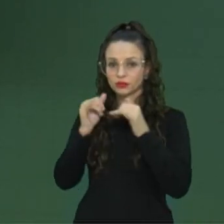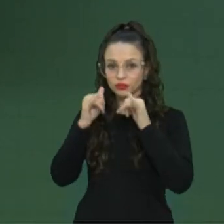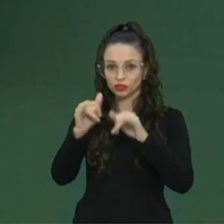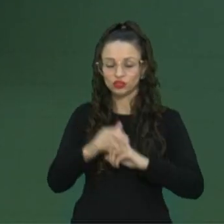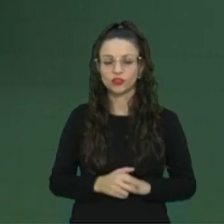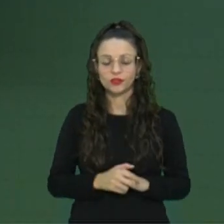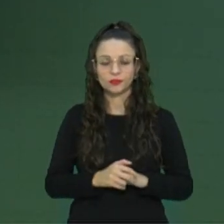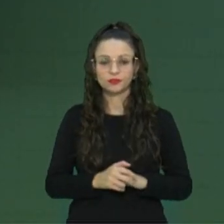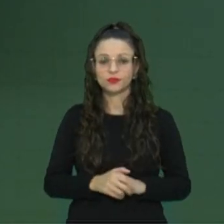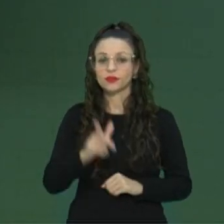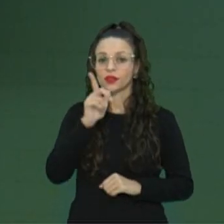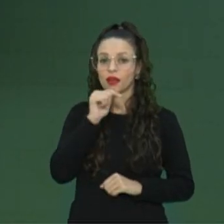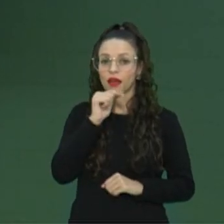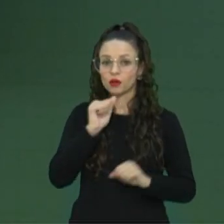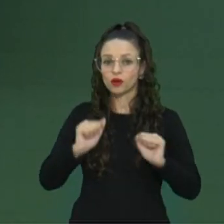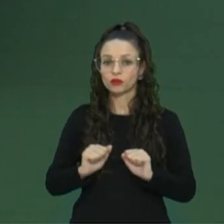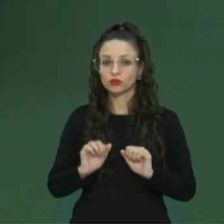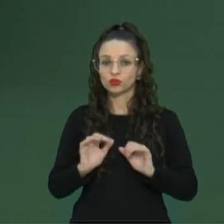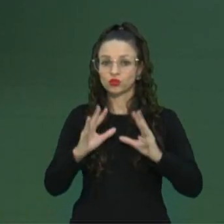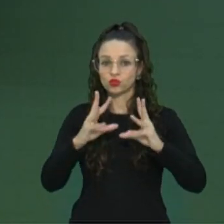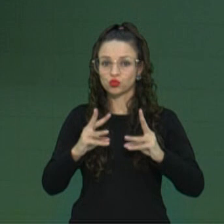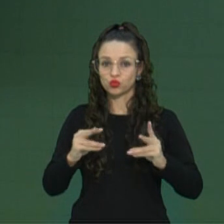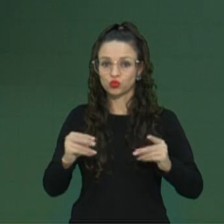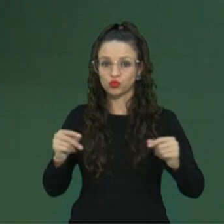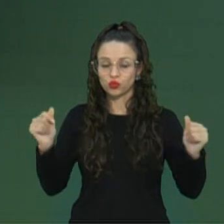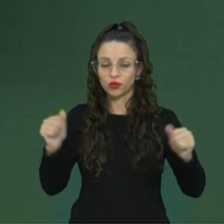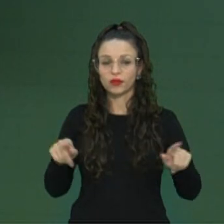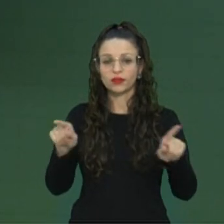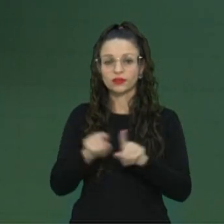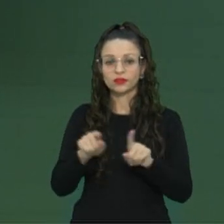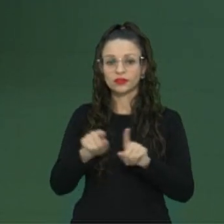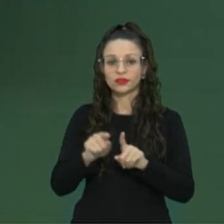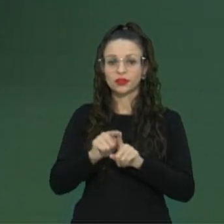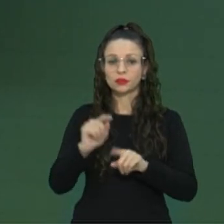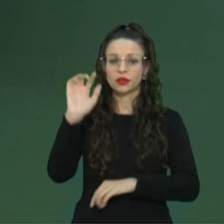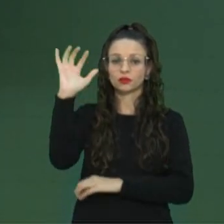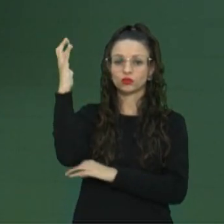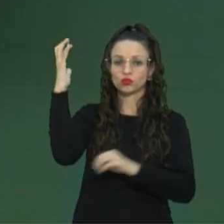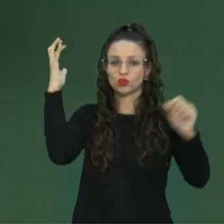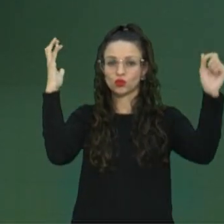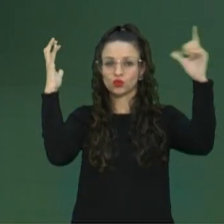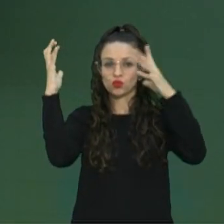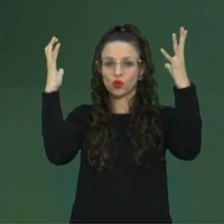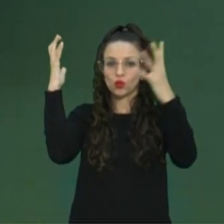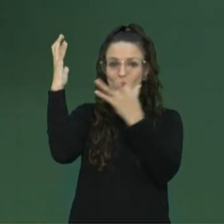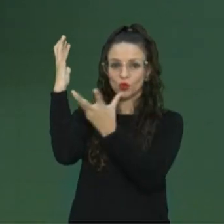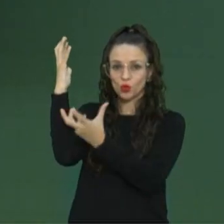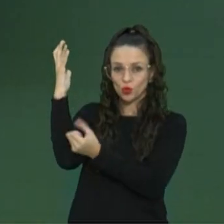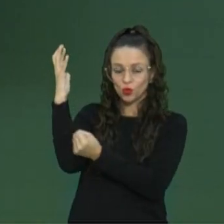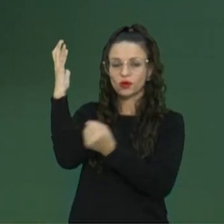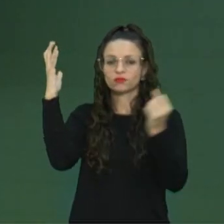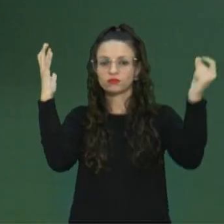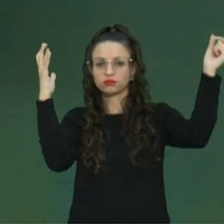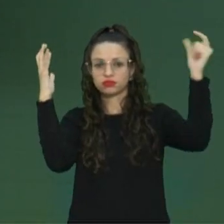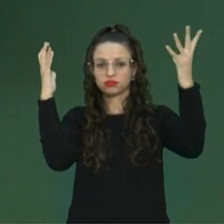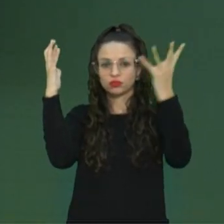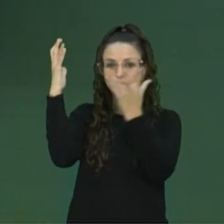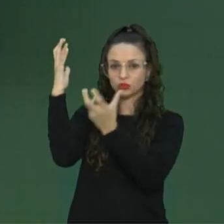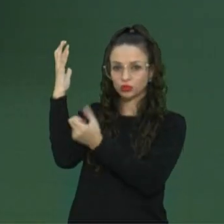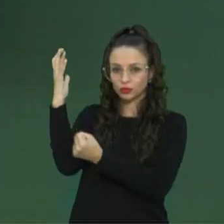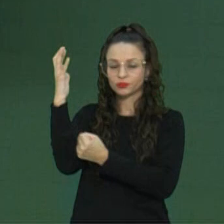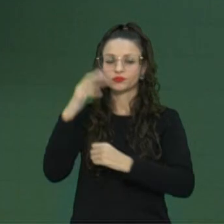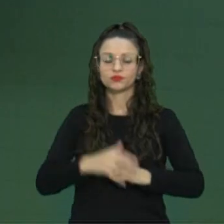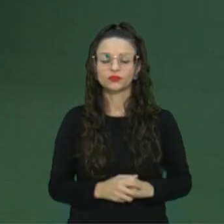A fusão da água, que é o processo de derreter. A fotossíntese também é um processo endotérmico, absorve a energia da